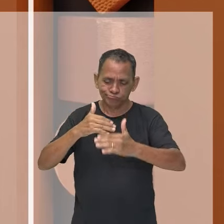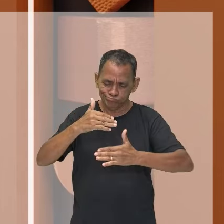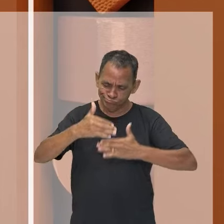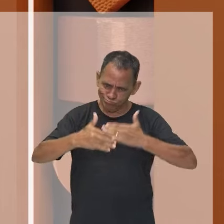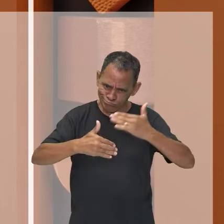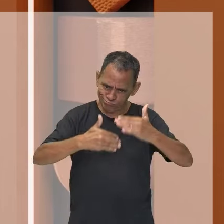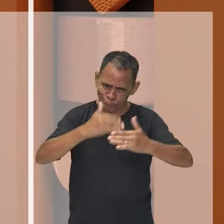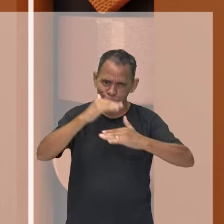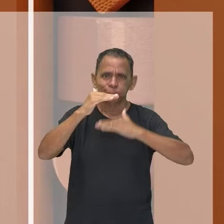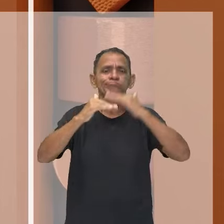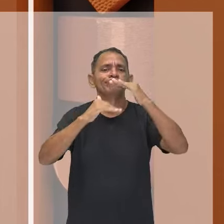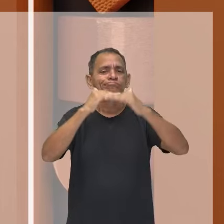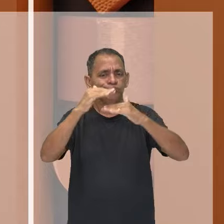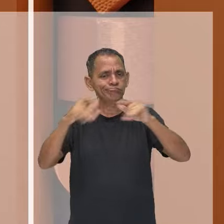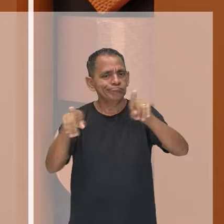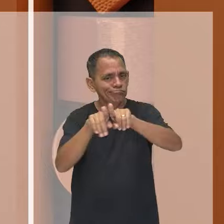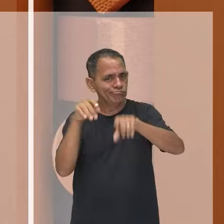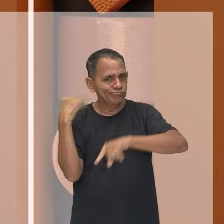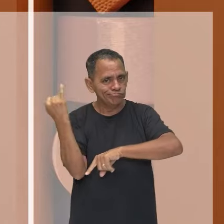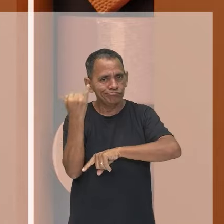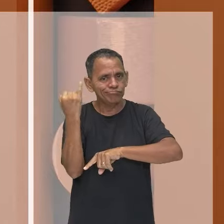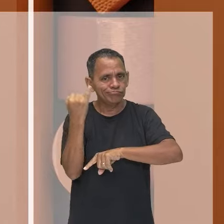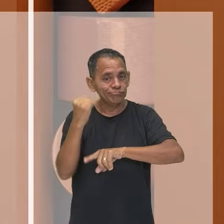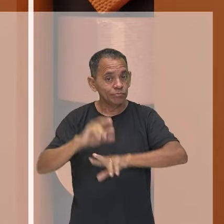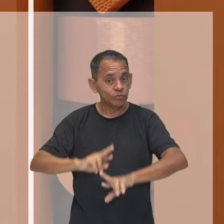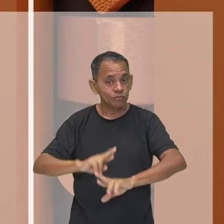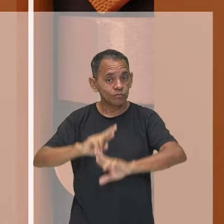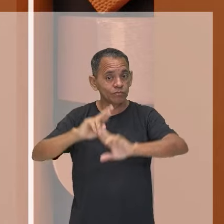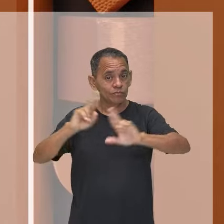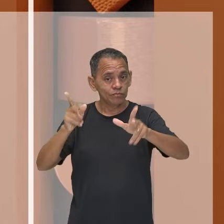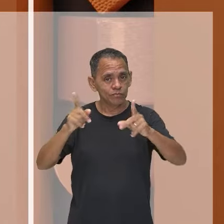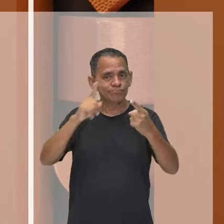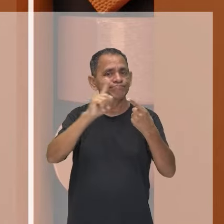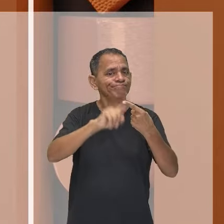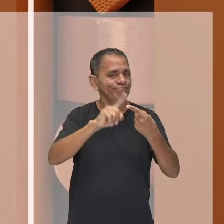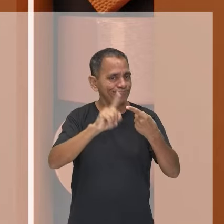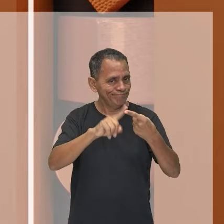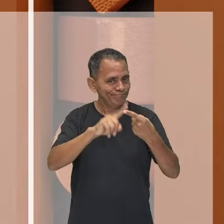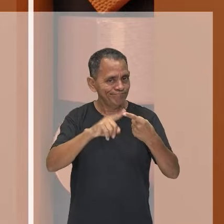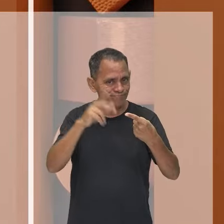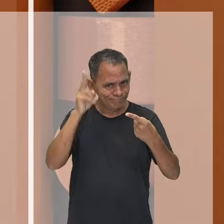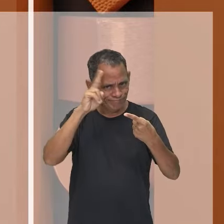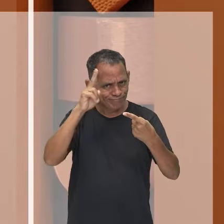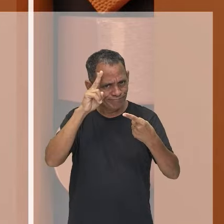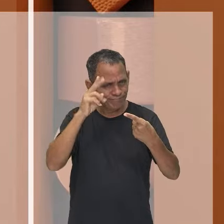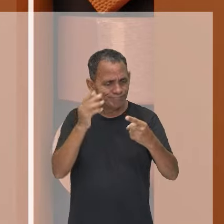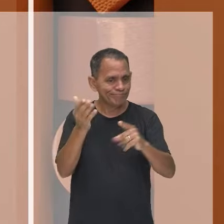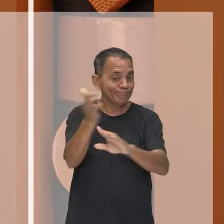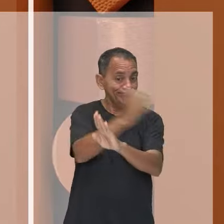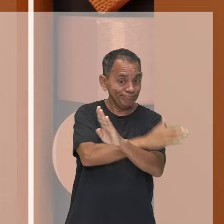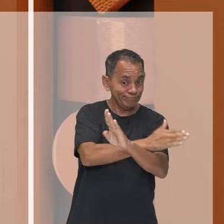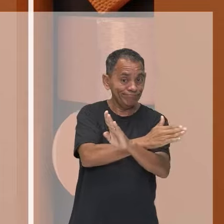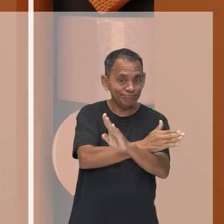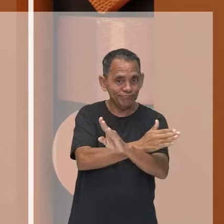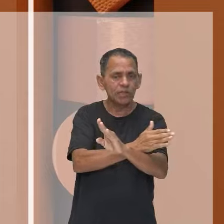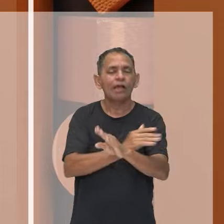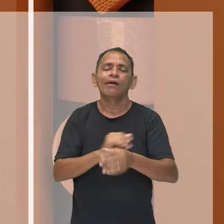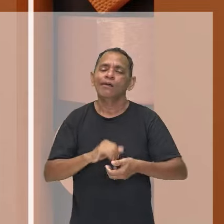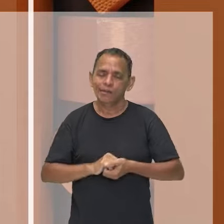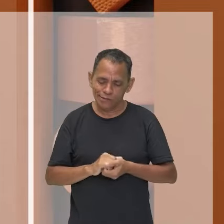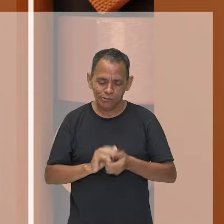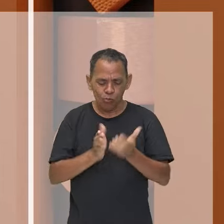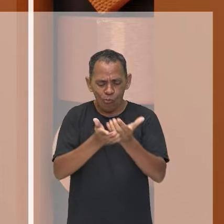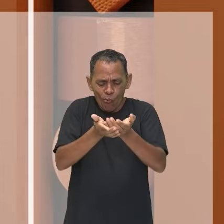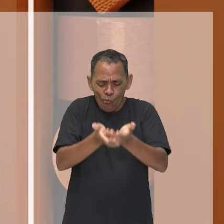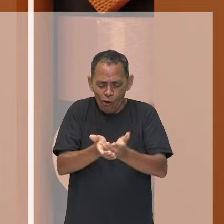importante. Diferente do primeiro conhecimento que nós vimos, né, que é um conhecimento mais ali da vida. Não, eu pego o remo e começo, eu